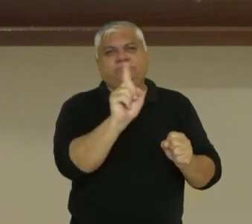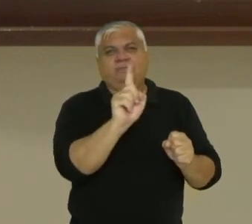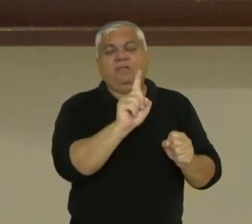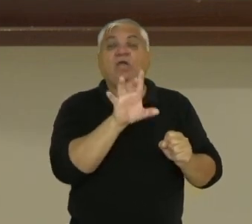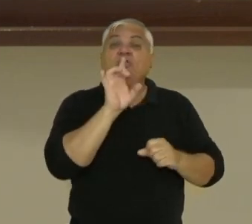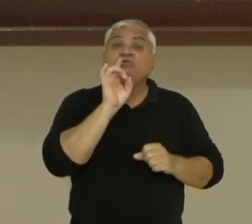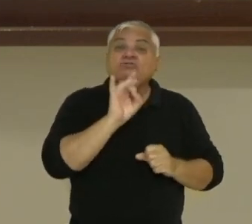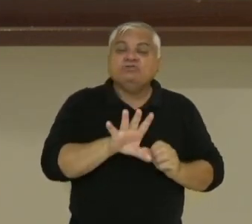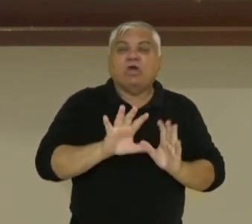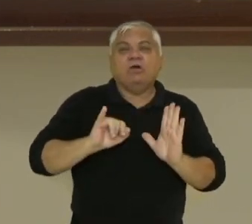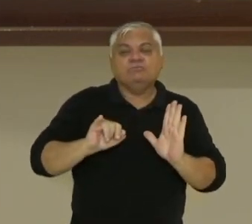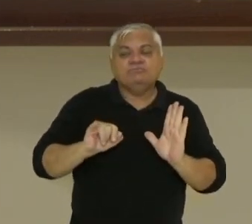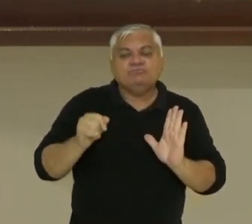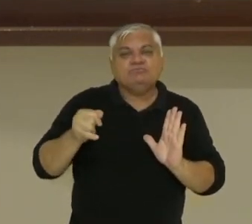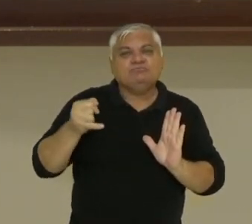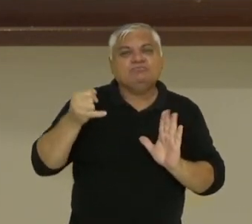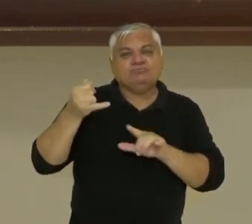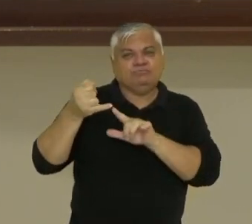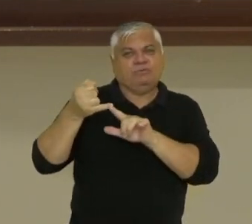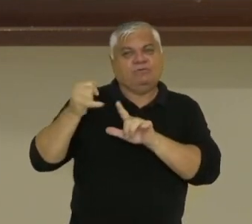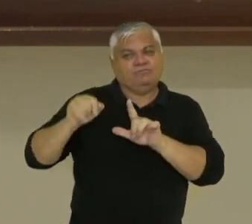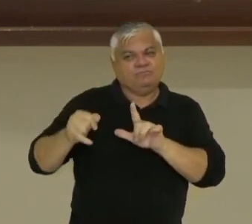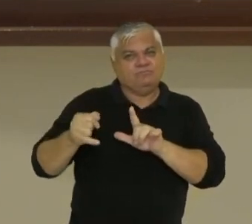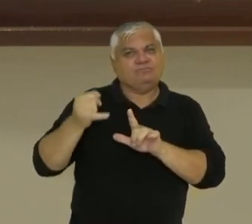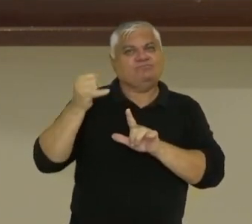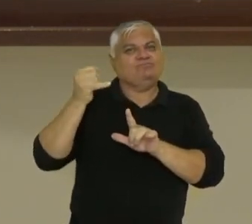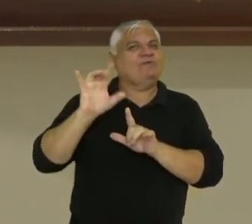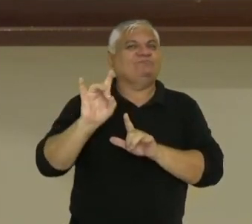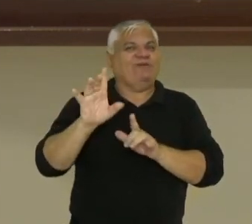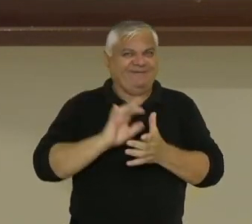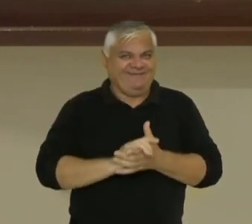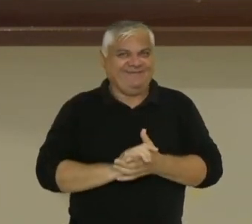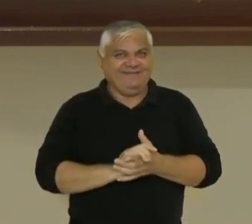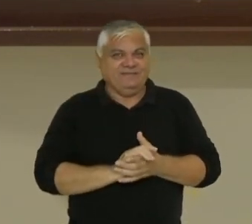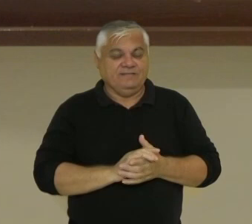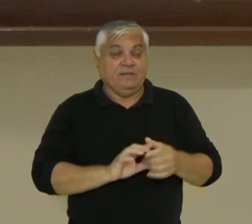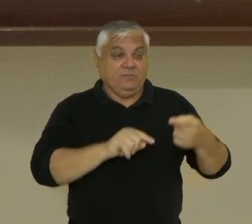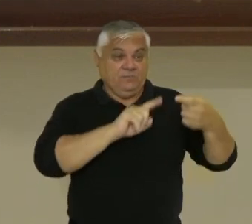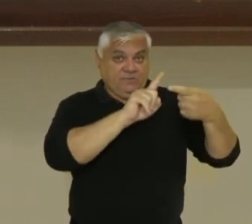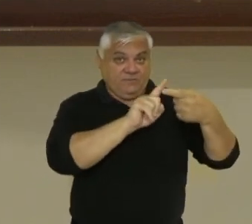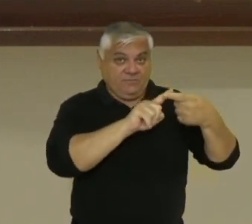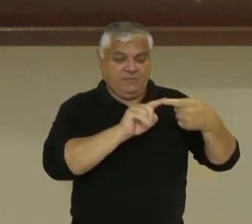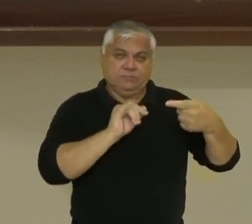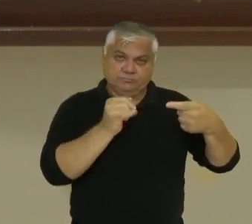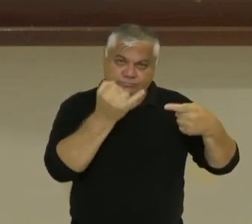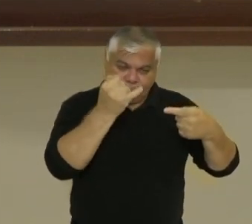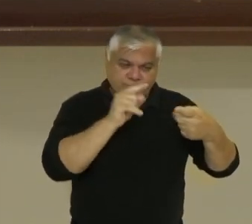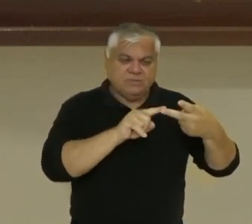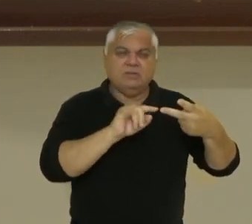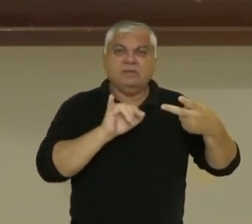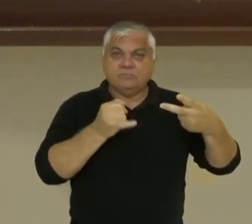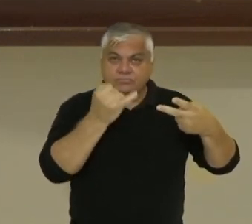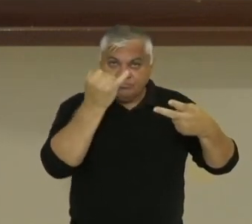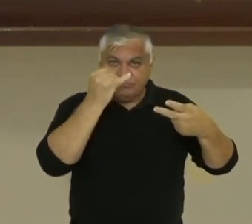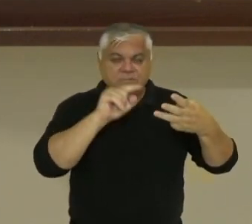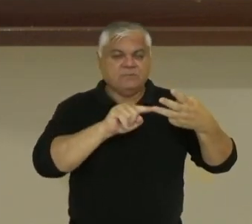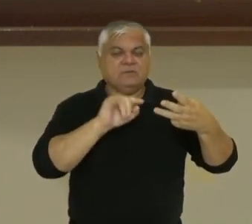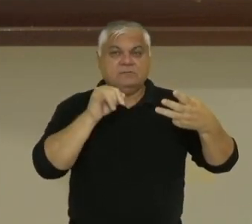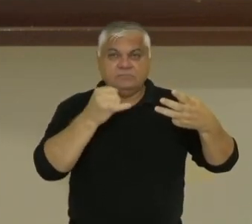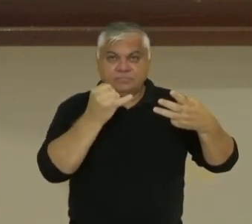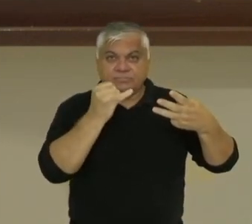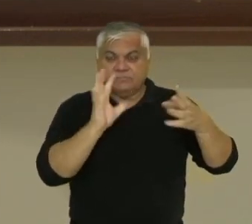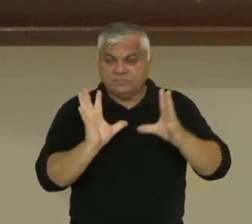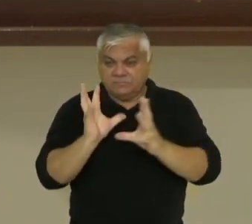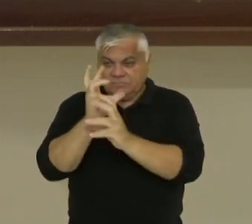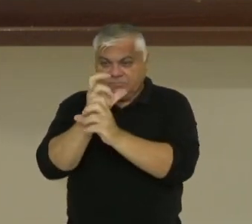dinheiro, ele vai ocorrer apenas sobre o rendimento. Então eu vou somar o primeiro ano, mais o segundo ano, mais o